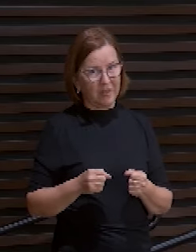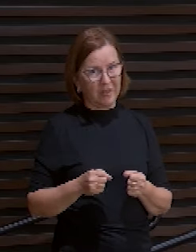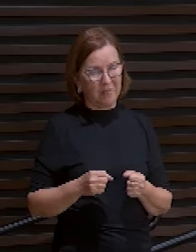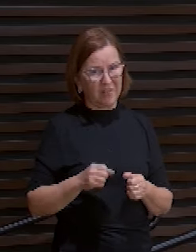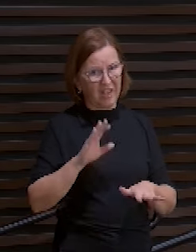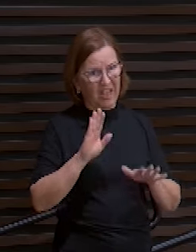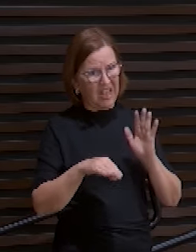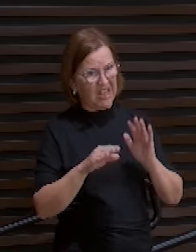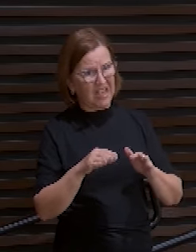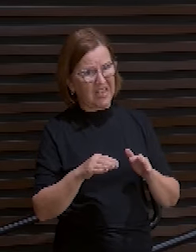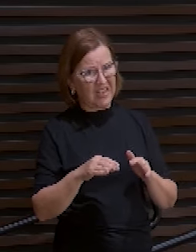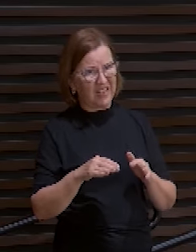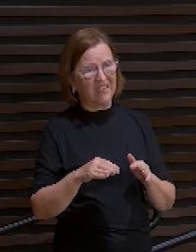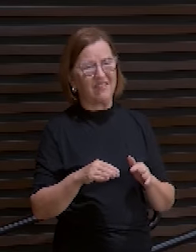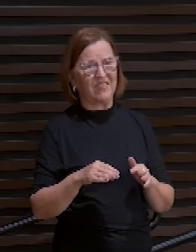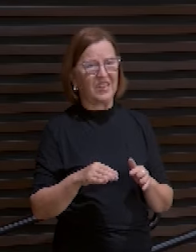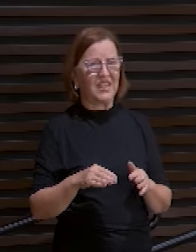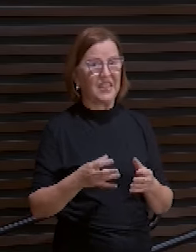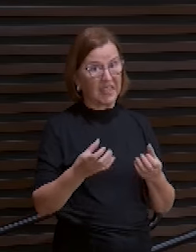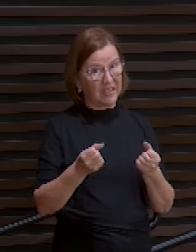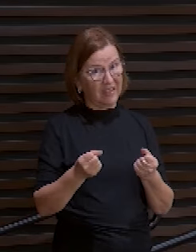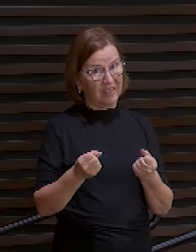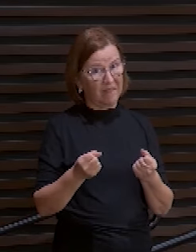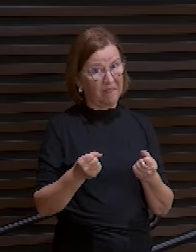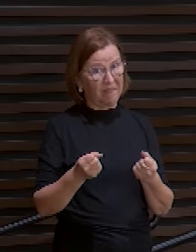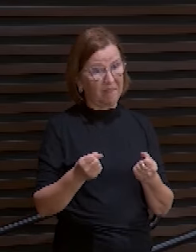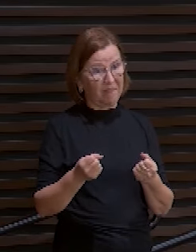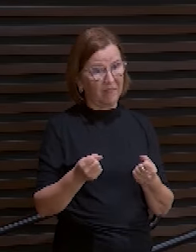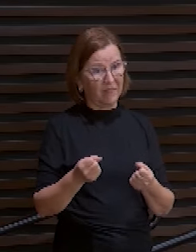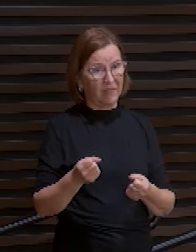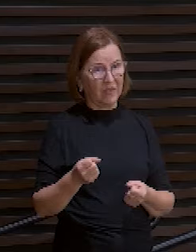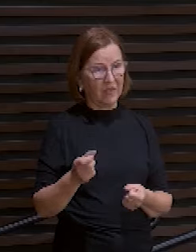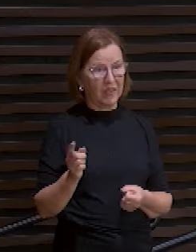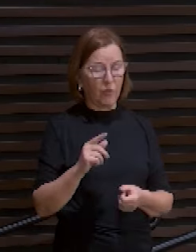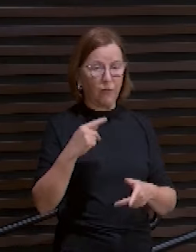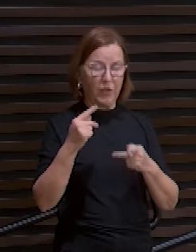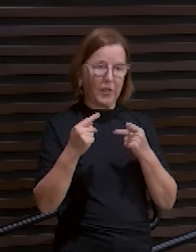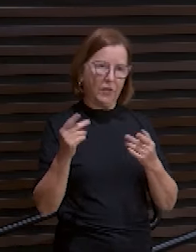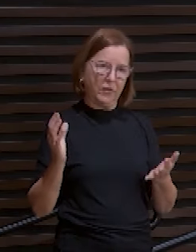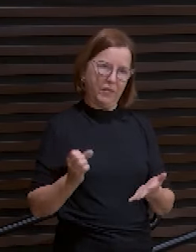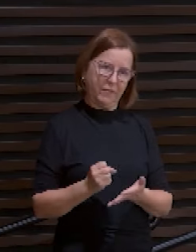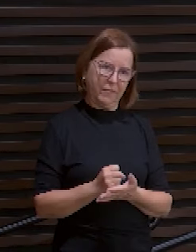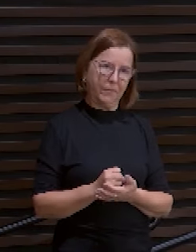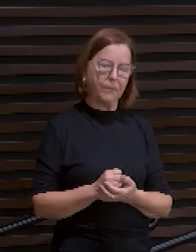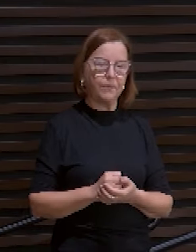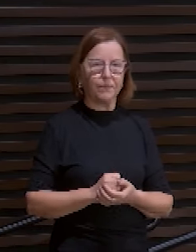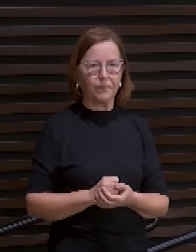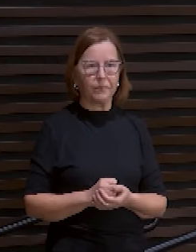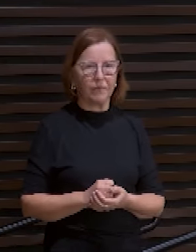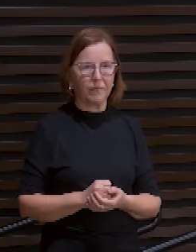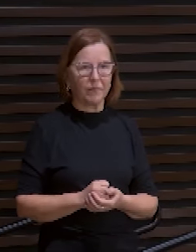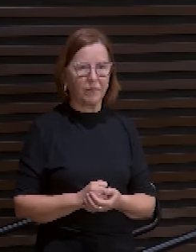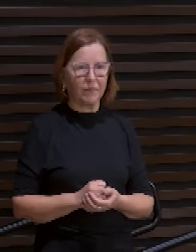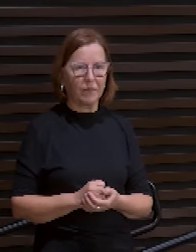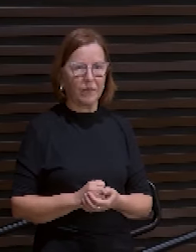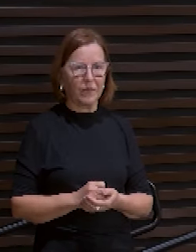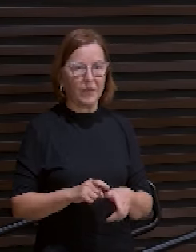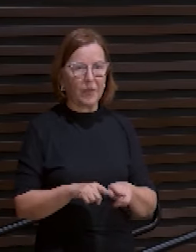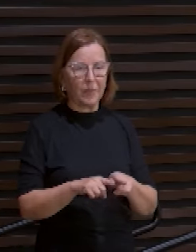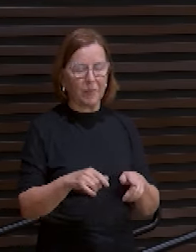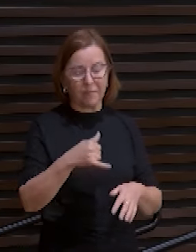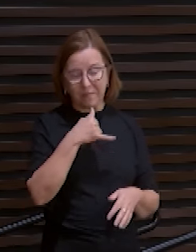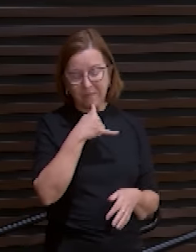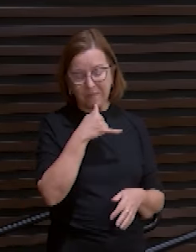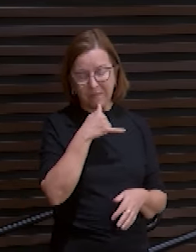ceder veja bem não estamos falando de perda de salvação mas infelizmente